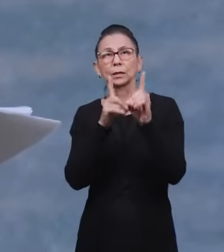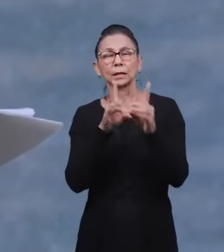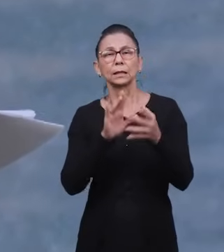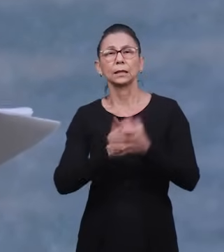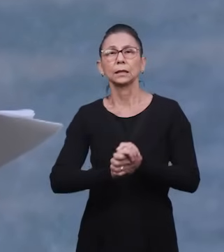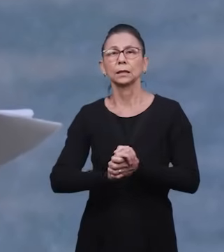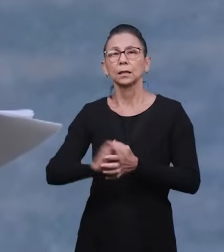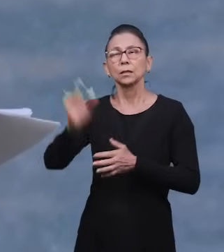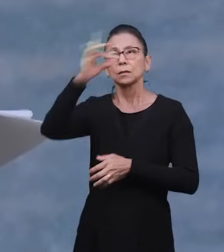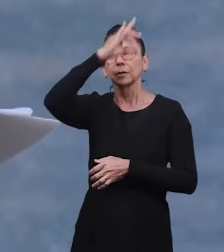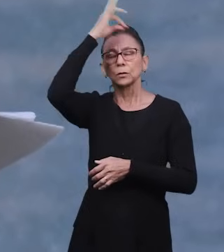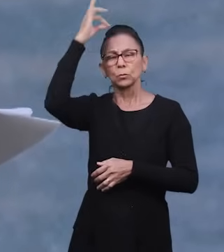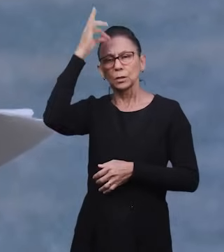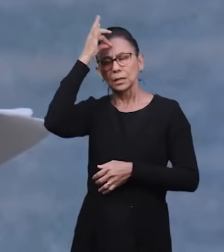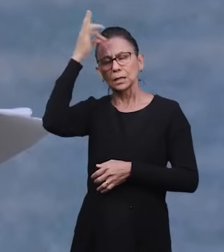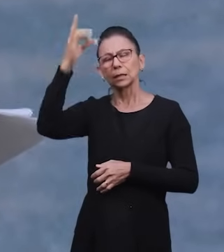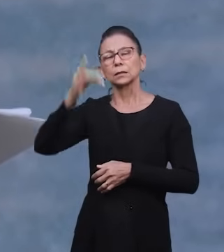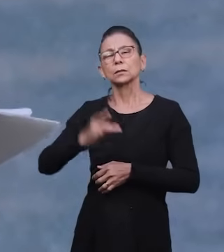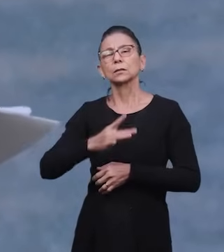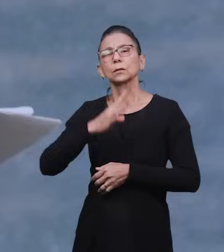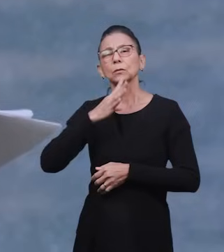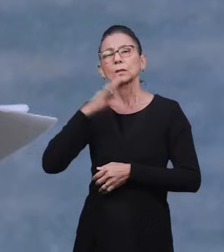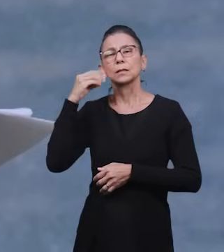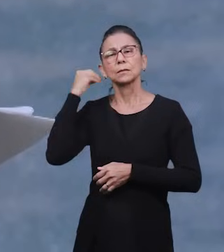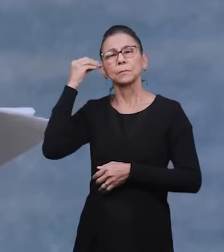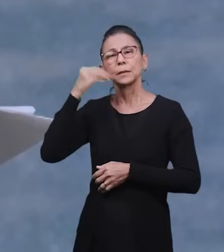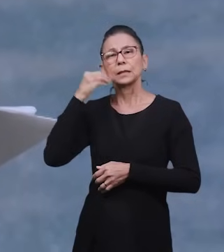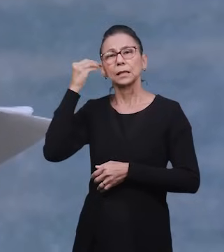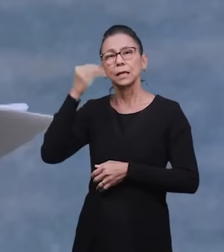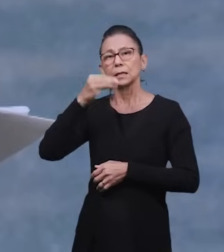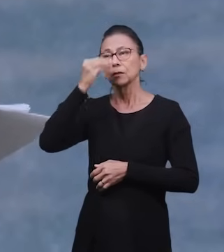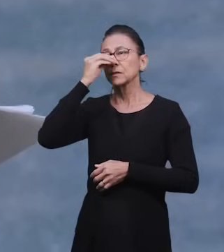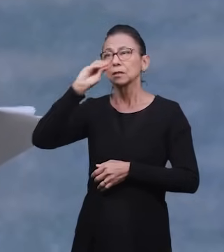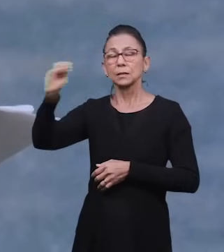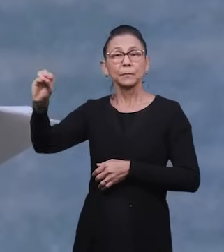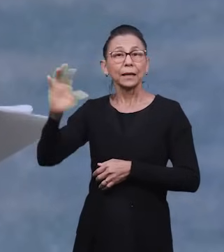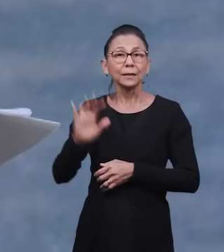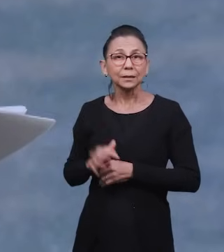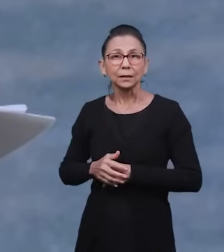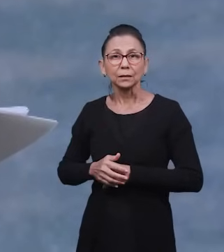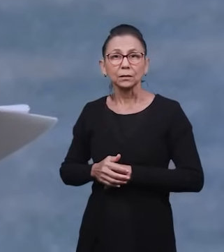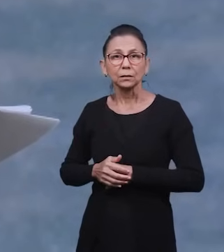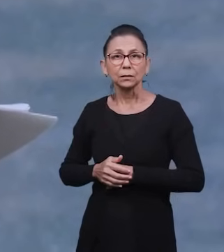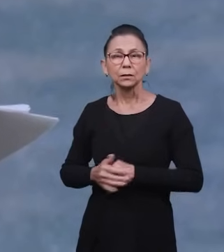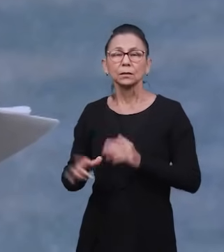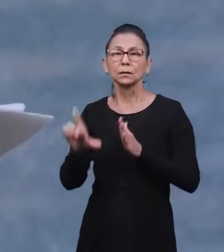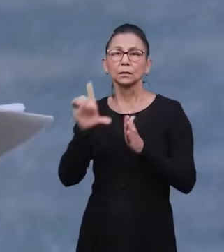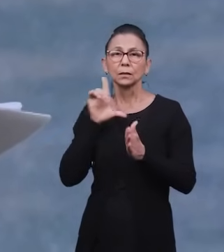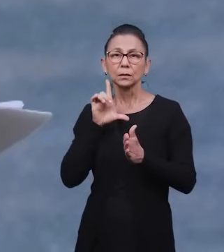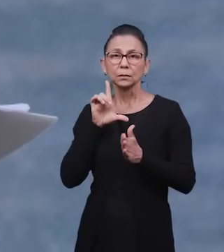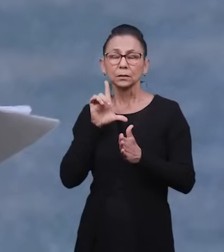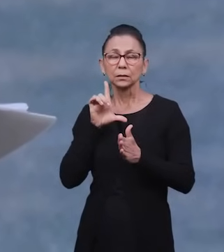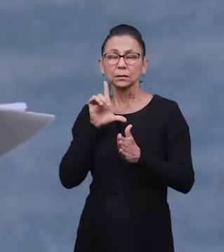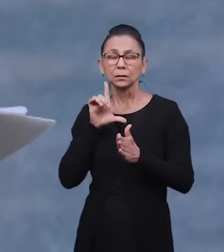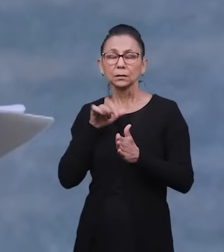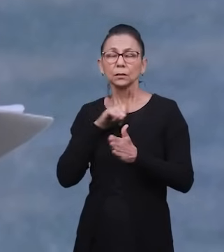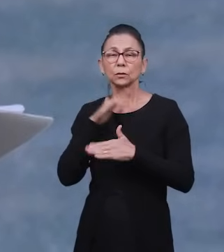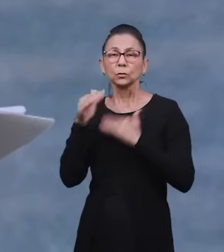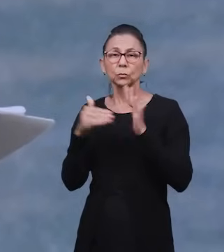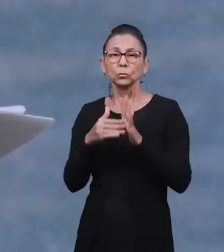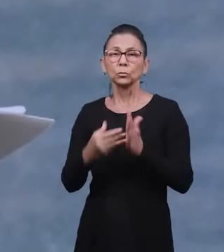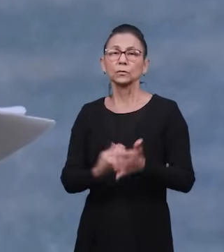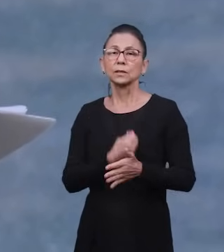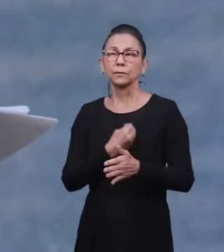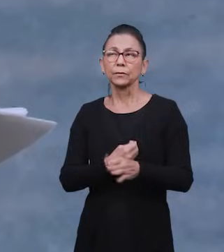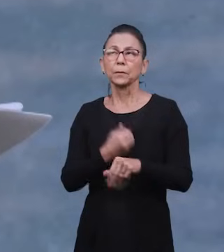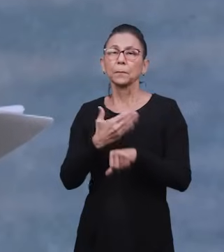governo, nega a autoridade do Espírito Santo, ele nega aquilo que ele viveu, aquilo que ele experimentou, aquilo que ele testemunhou e aquilo que ele viveu.